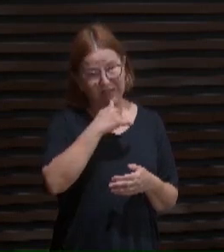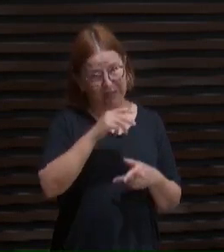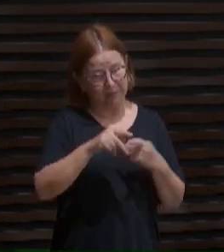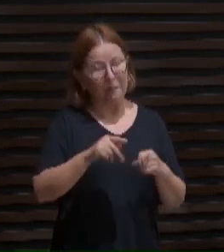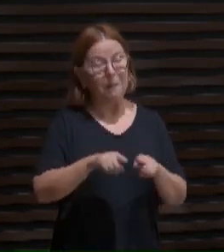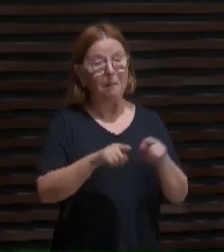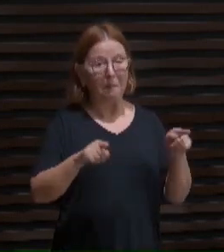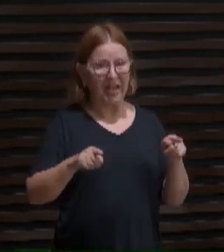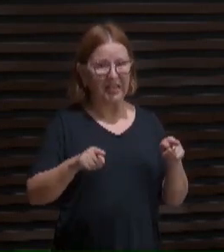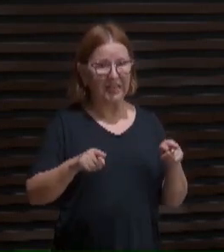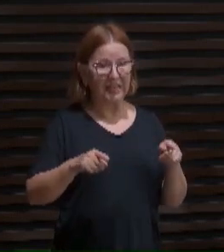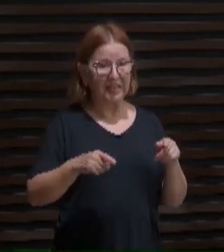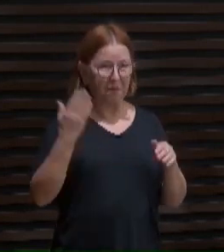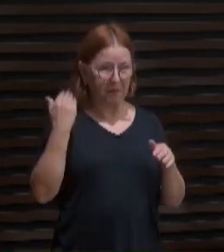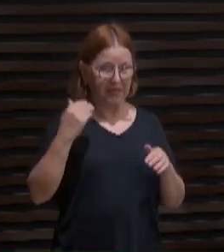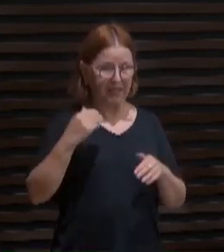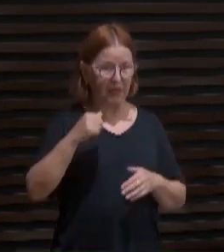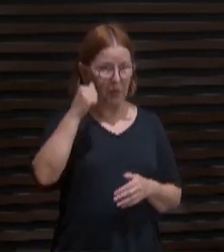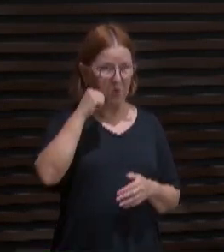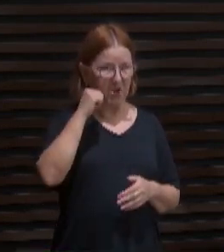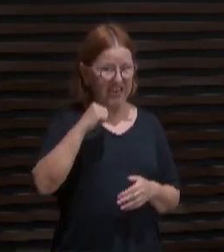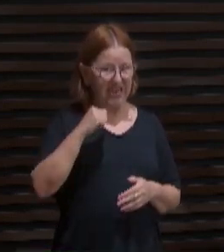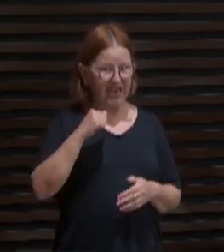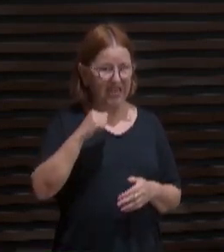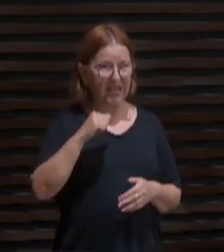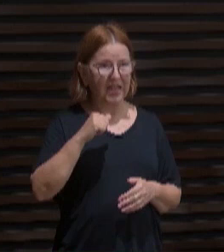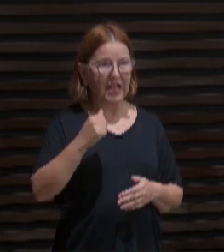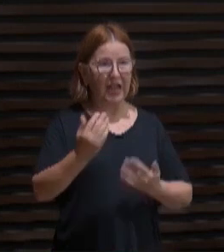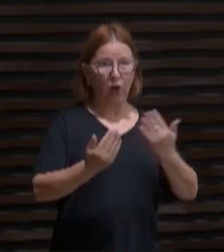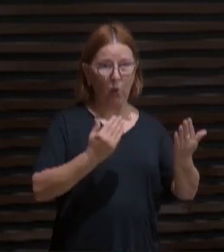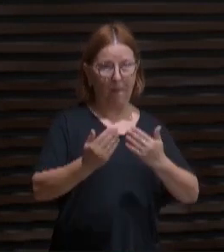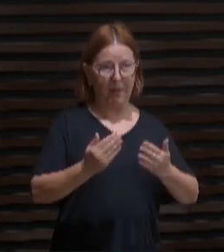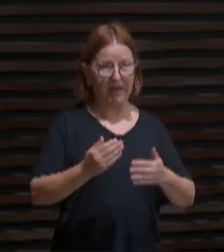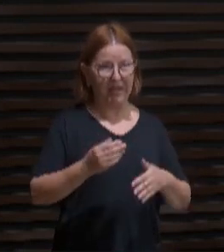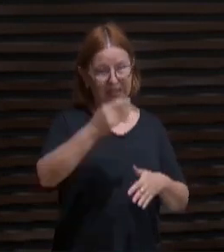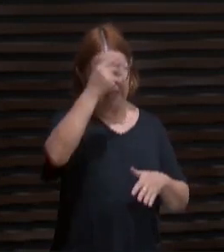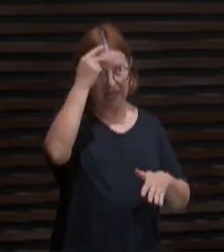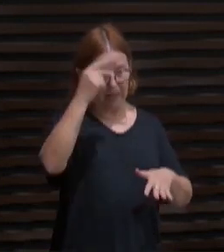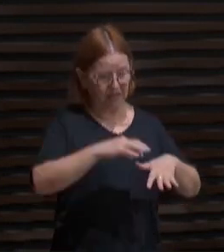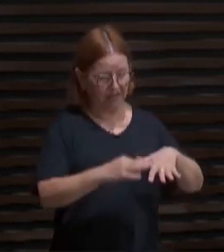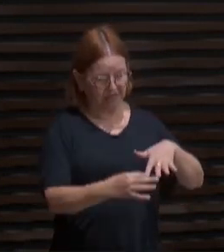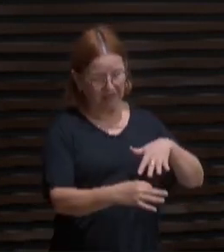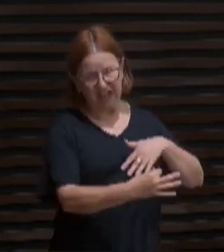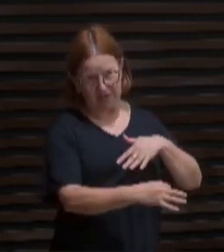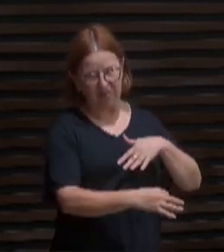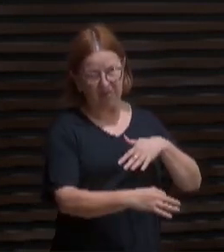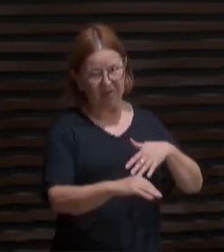ao leproso e ao cachorro. E Jesus foi quem deu valor